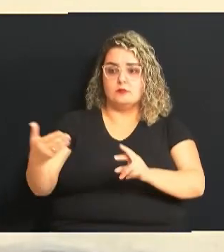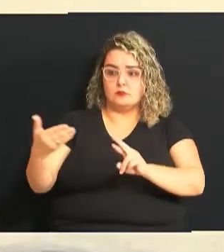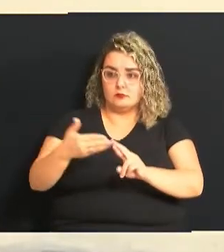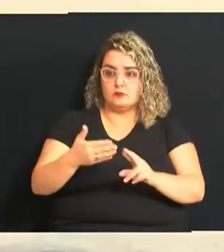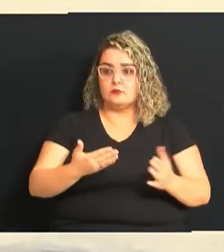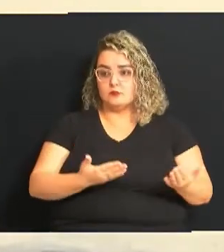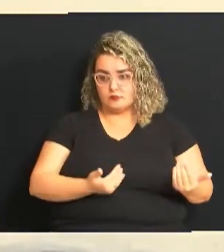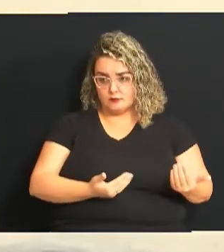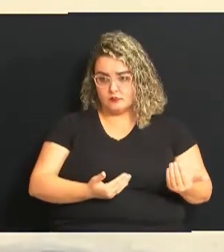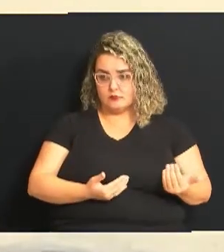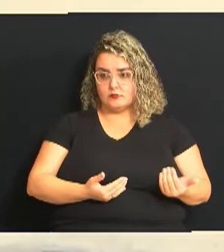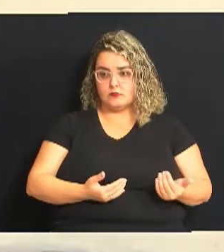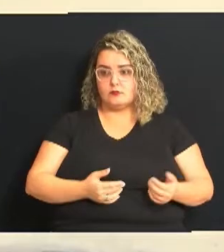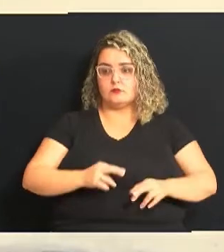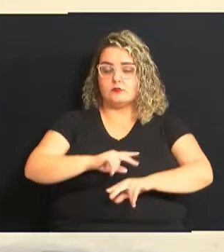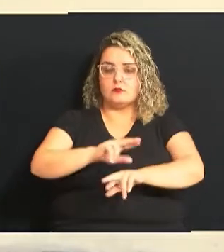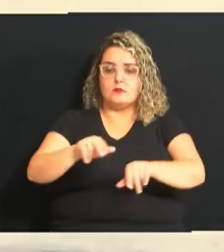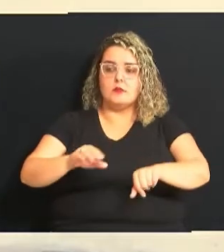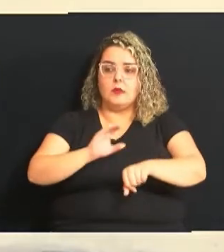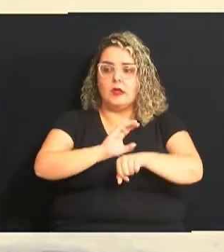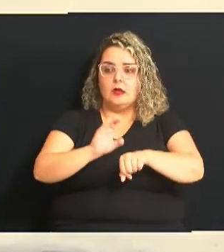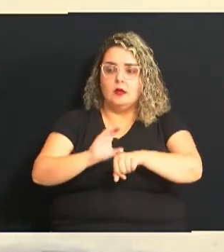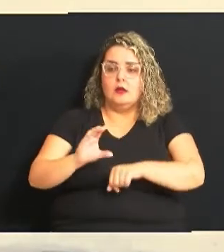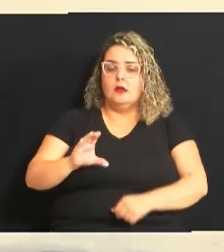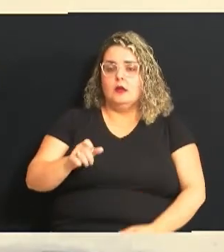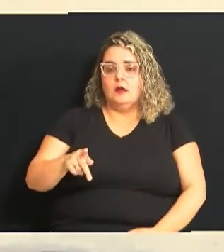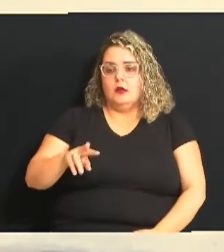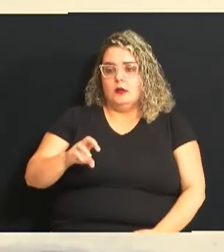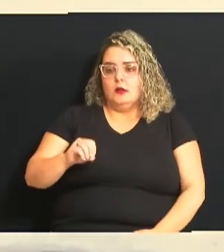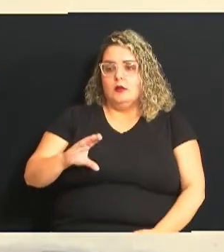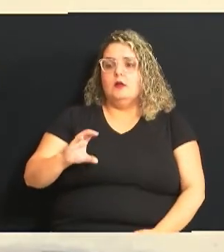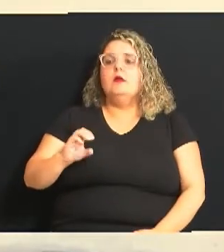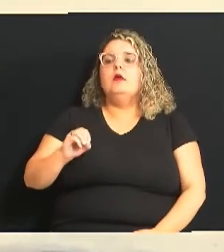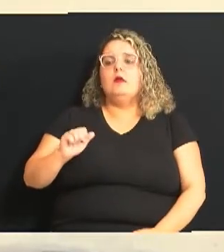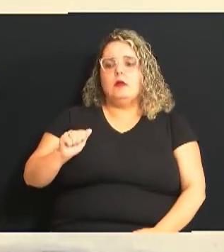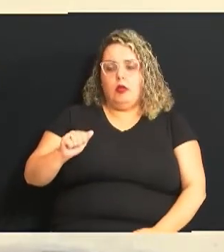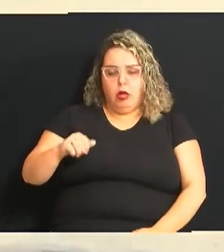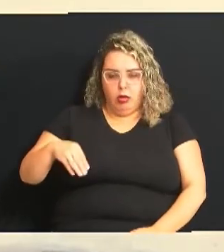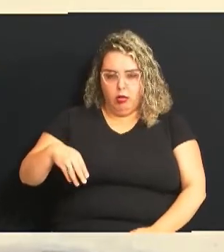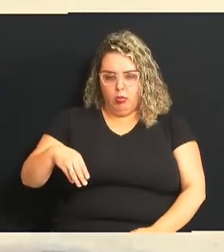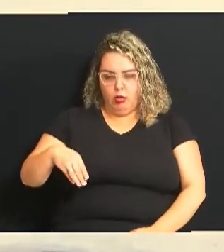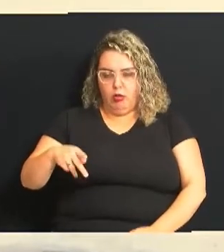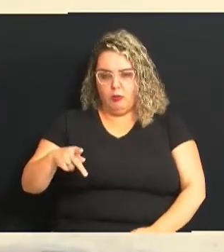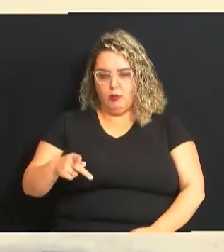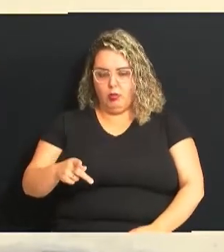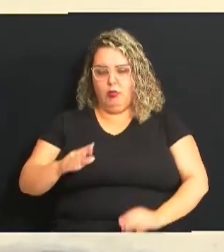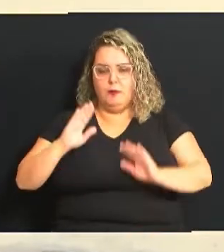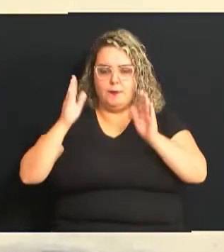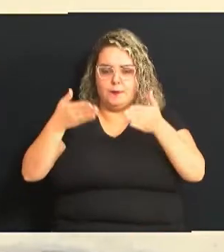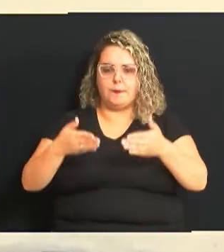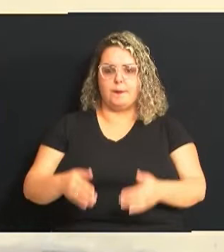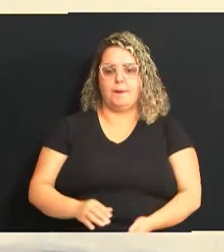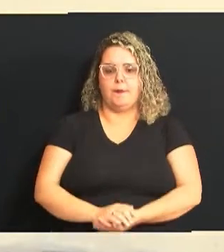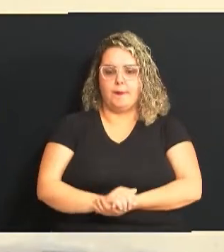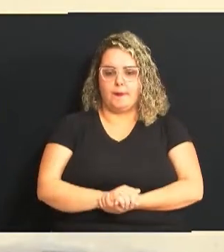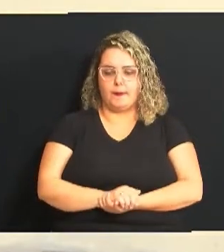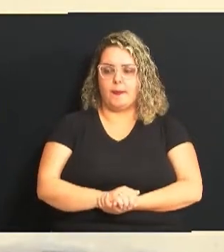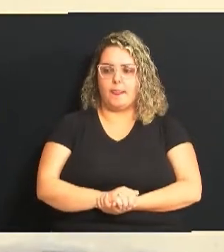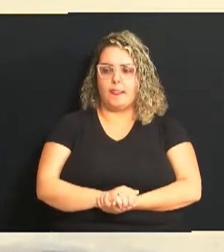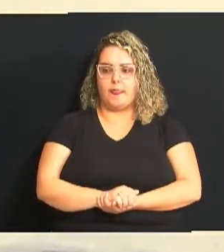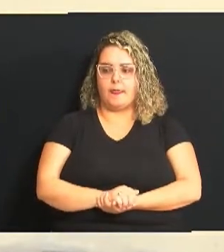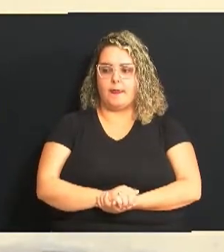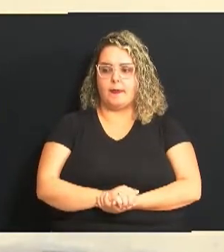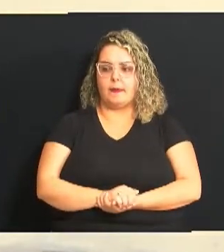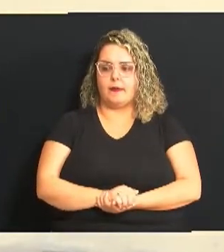Juventude. Há muitos cursos da CEPROCAMP voltado à pessoa idosa. Então, é uma questão também, o